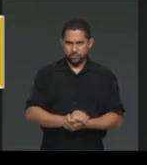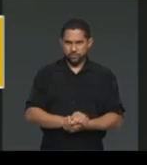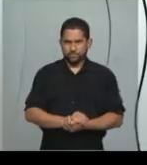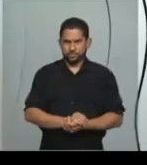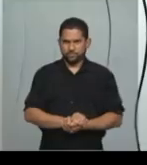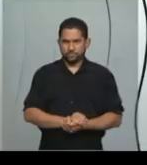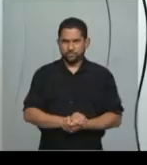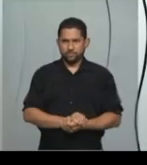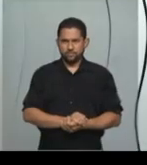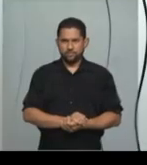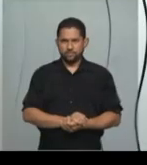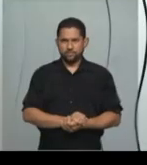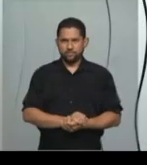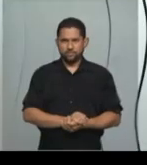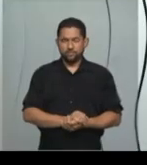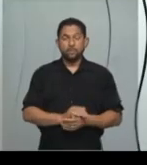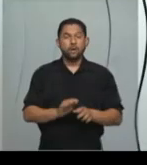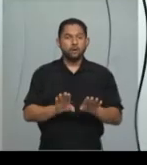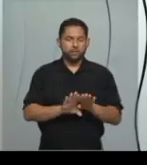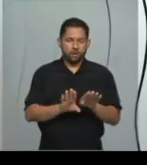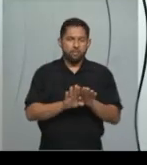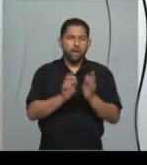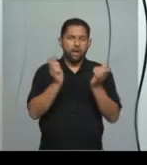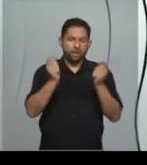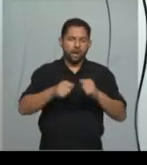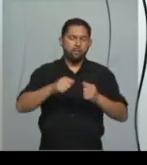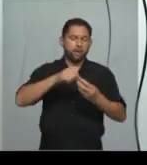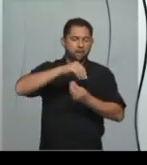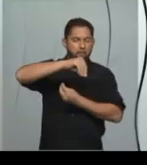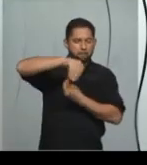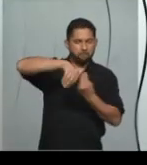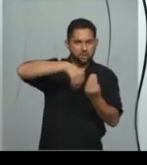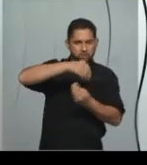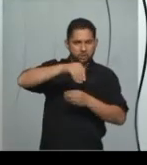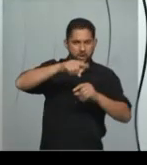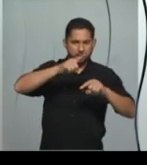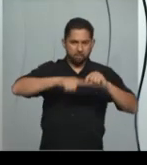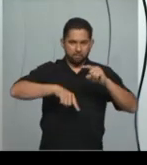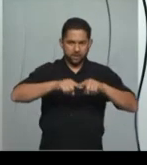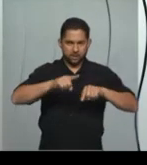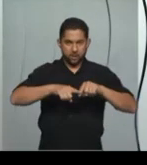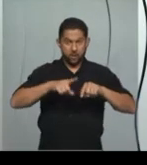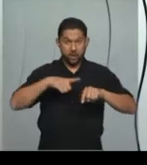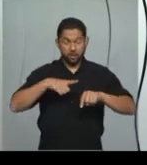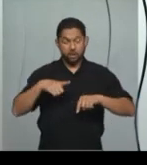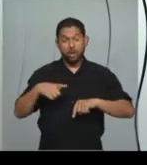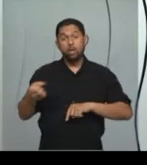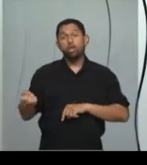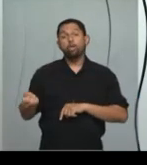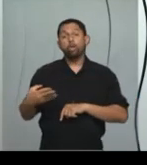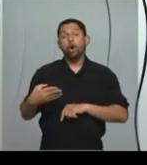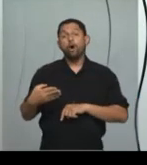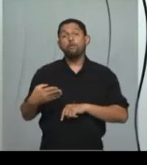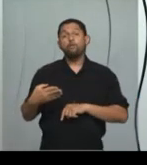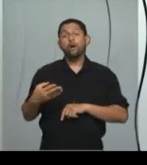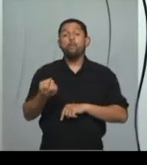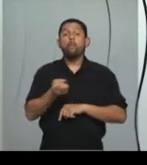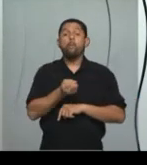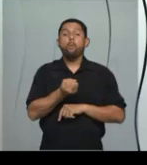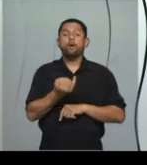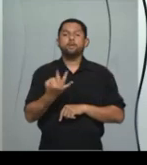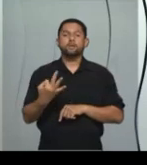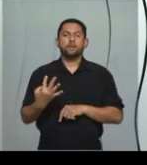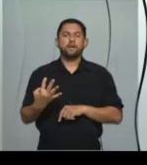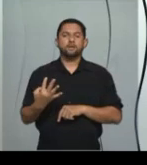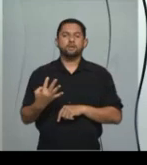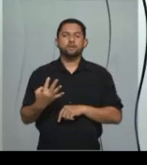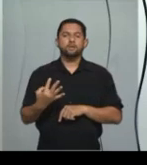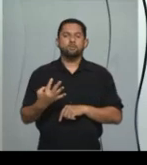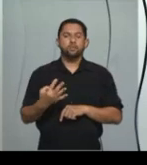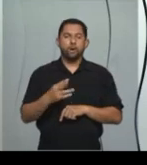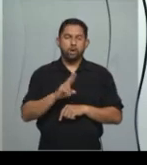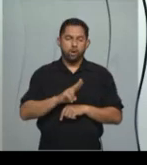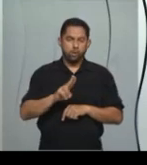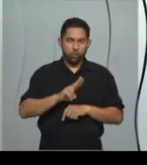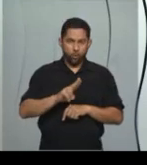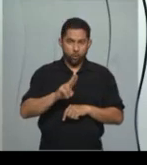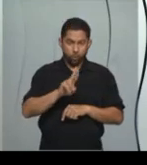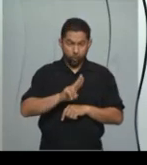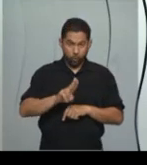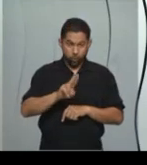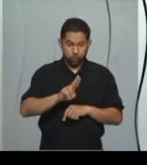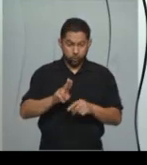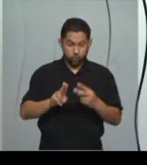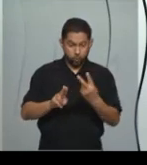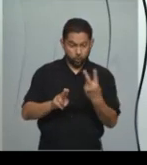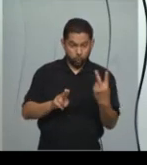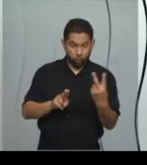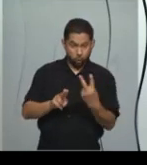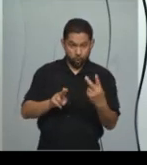Outra forma de misturarmos soluções e termos novas concentrações é quando eu pego duas soluções, ambas